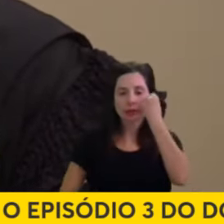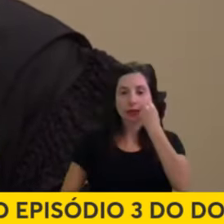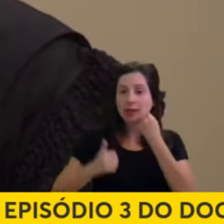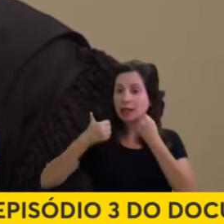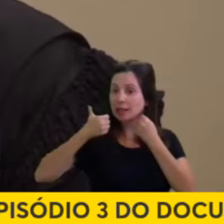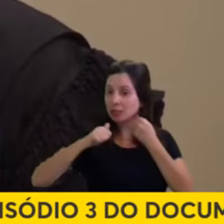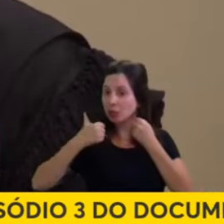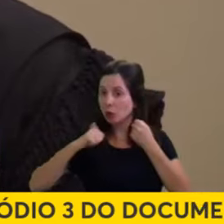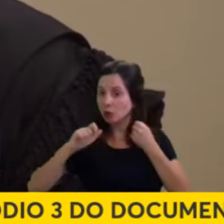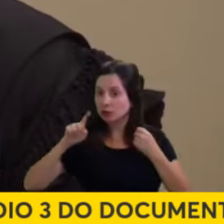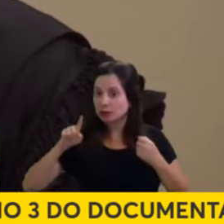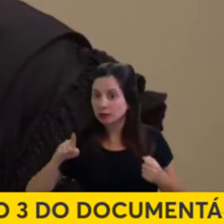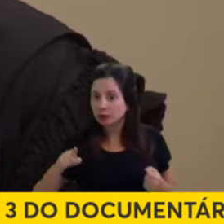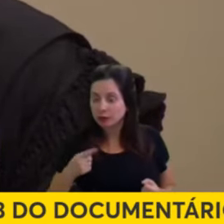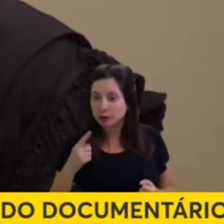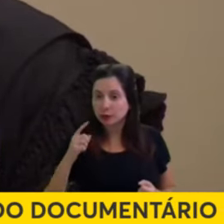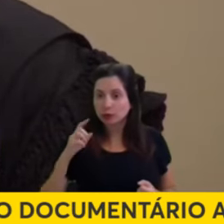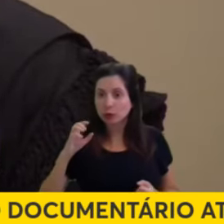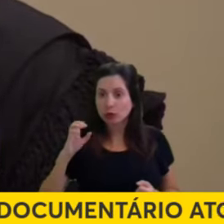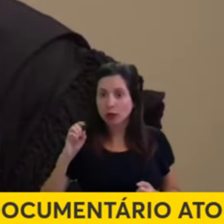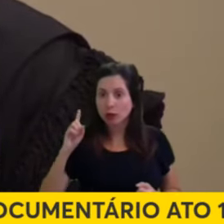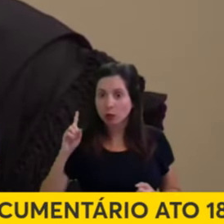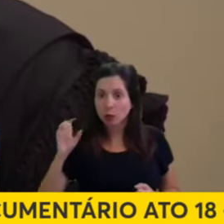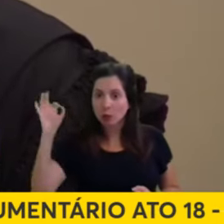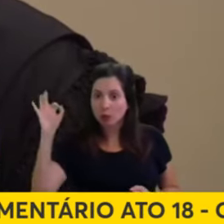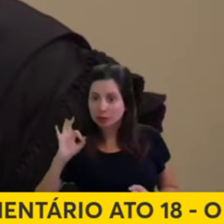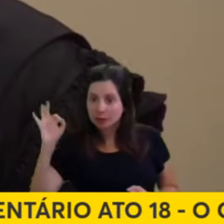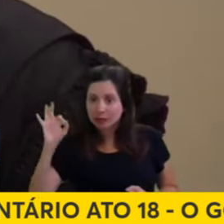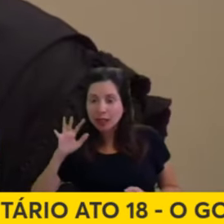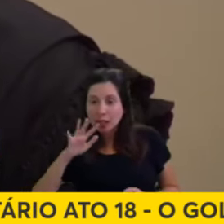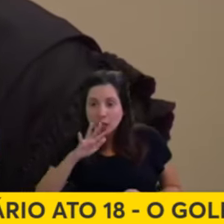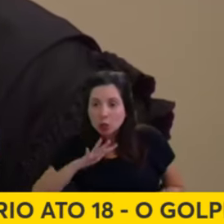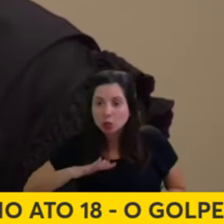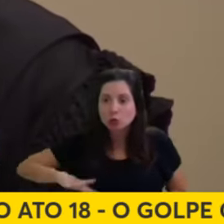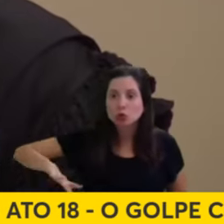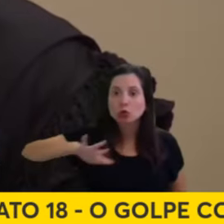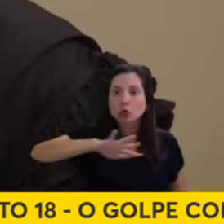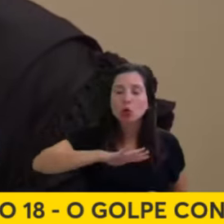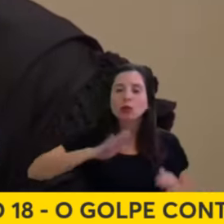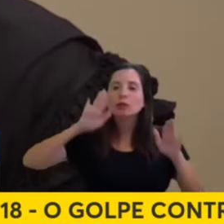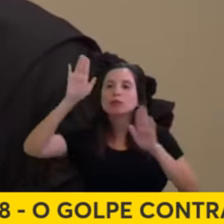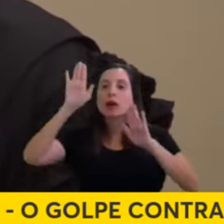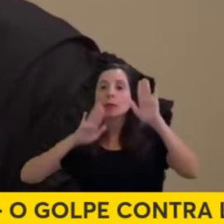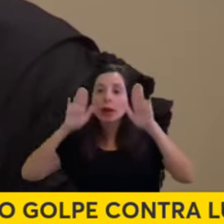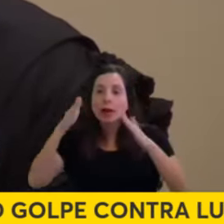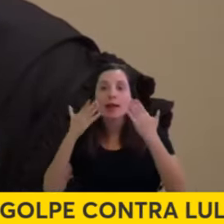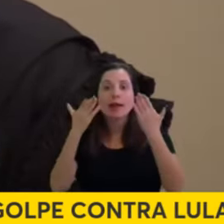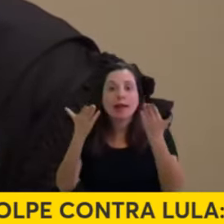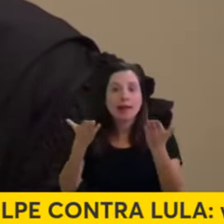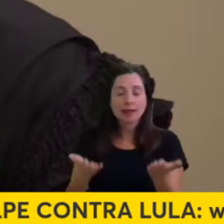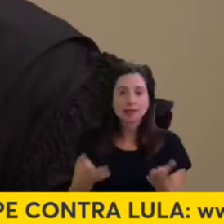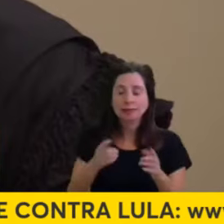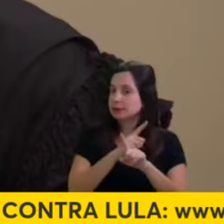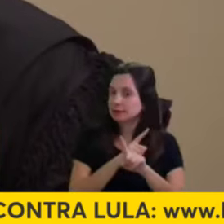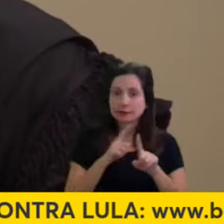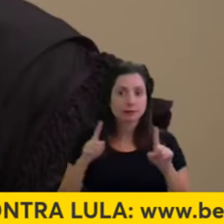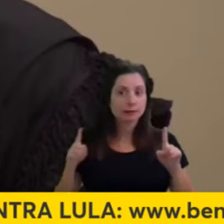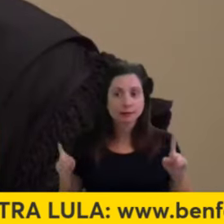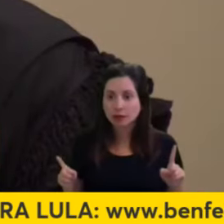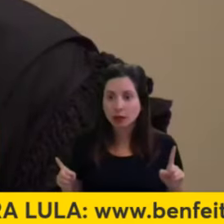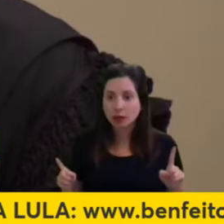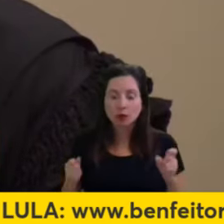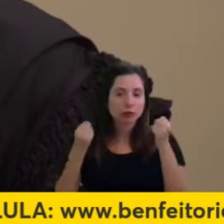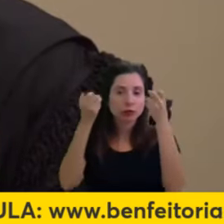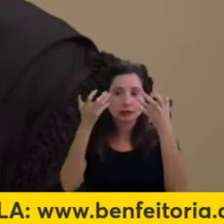11,51 da média de gastos da campanha considerando todas as candidaturas lançadas são circunstâncias que não justifica o